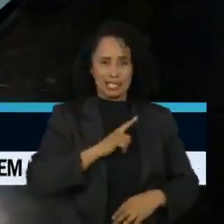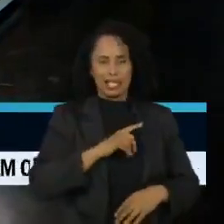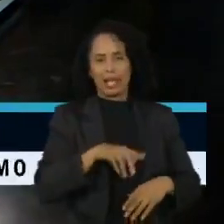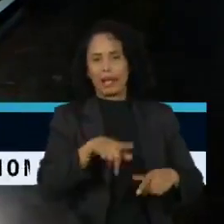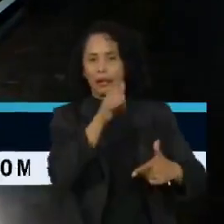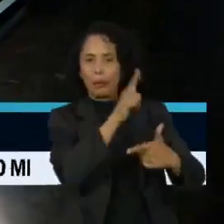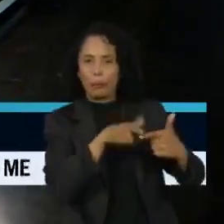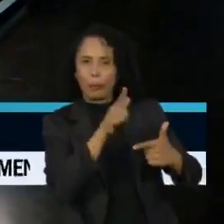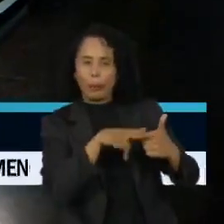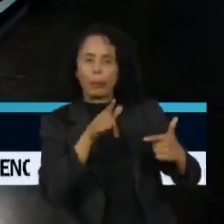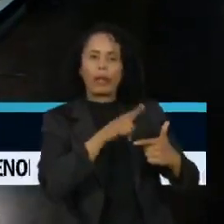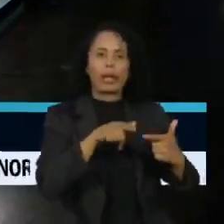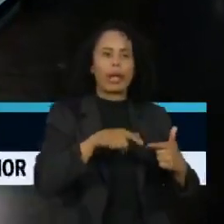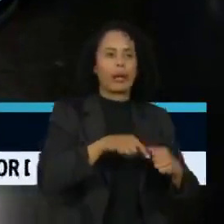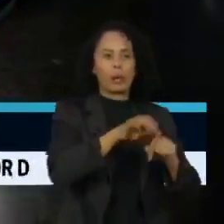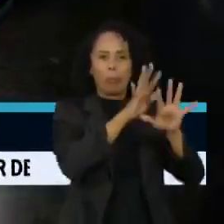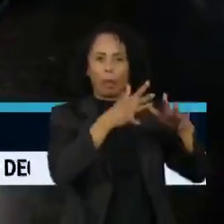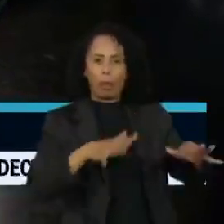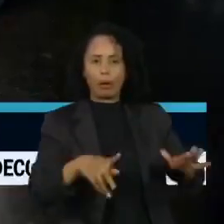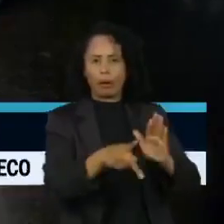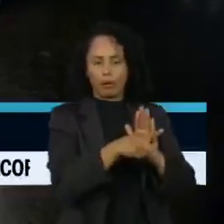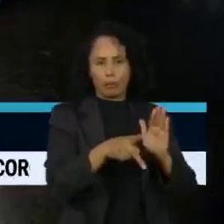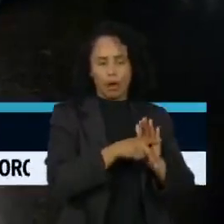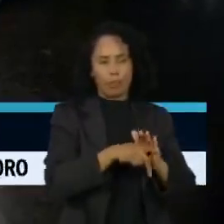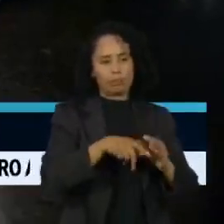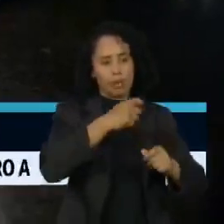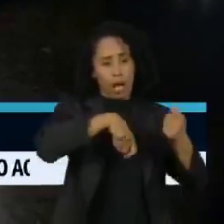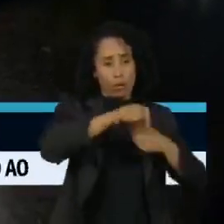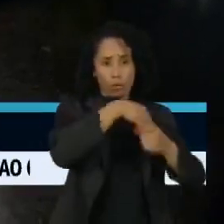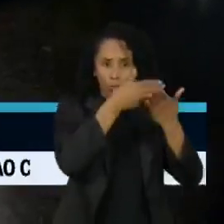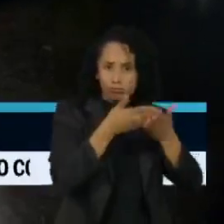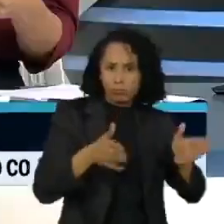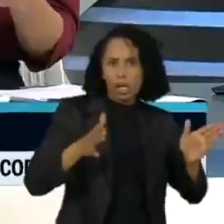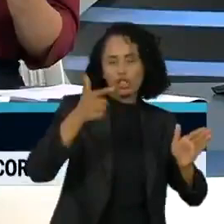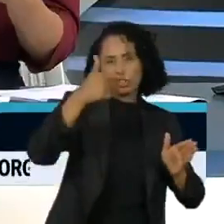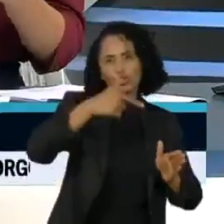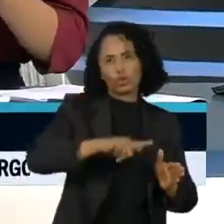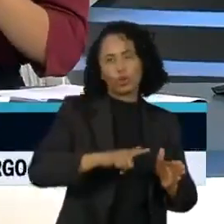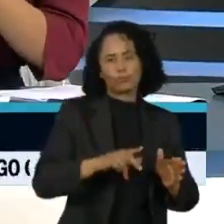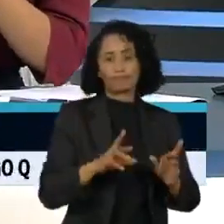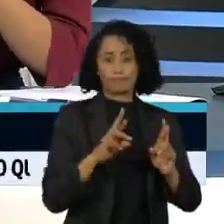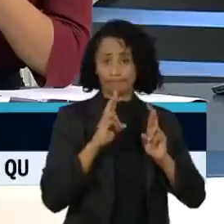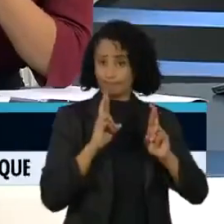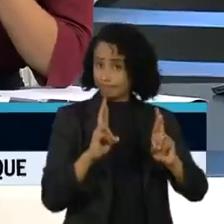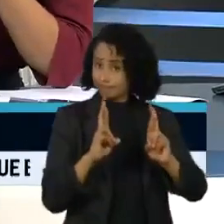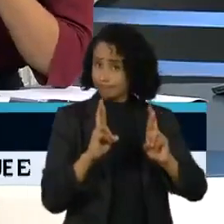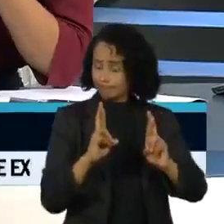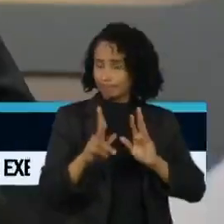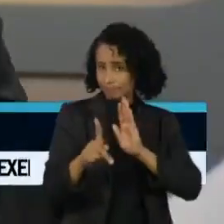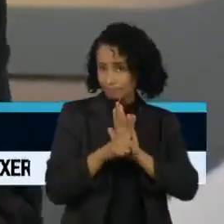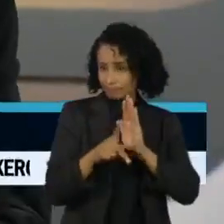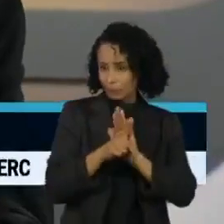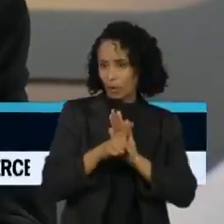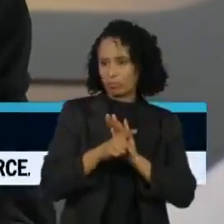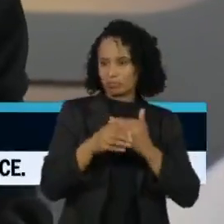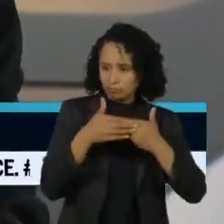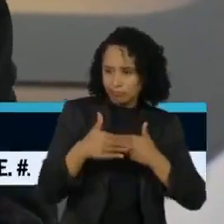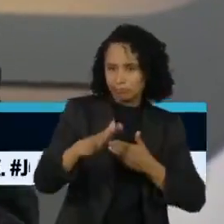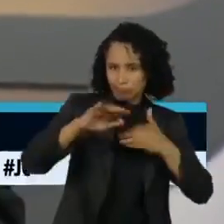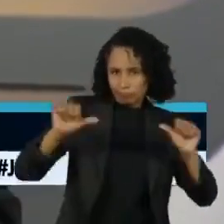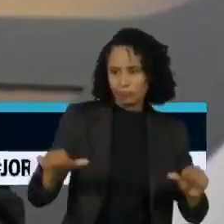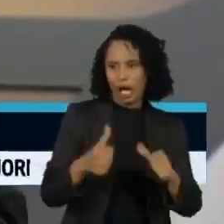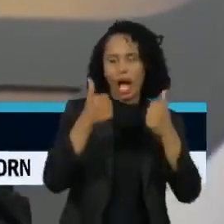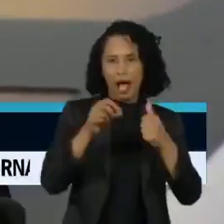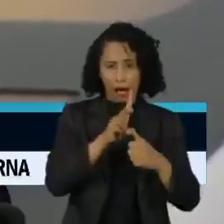se beneficiando da reabertura da economia e até de um cenário externo positivo para as economias emergentes? Sim, o Brasil